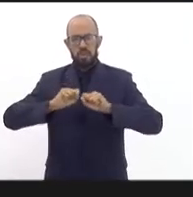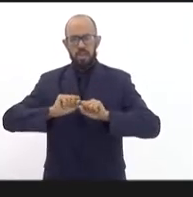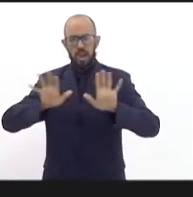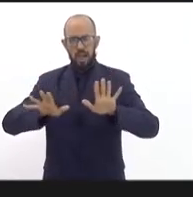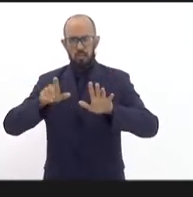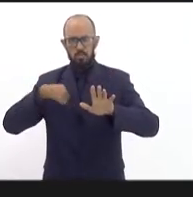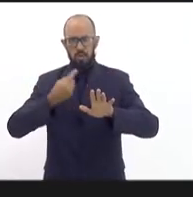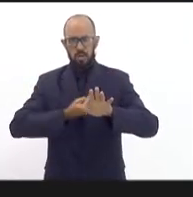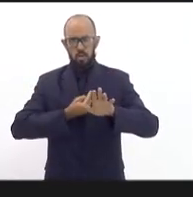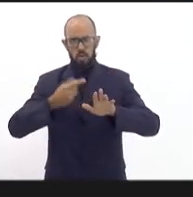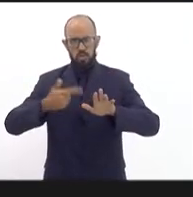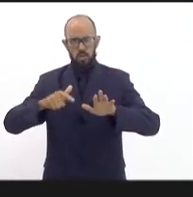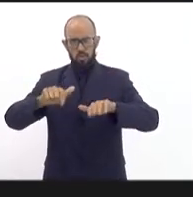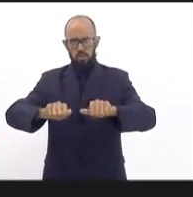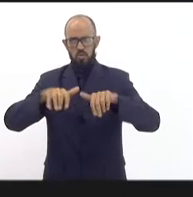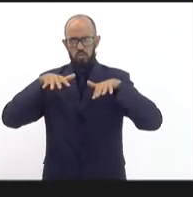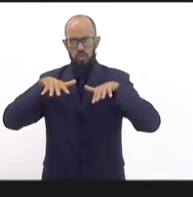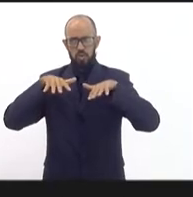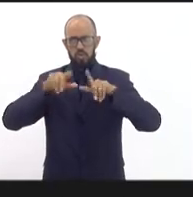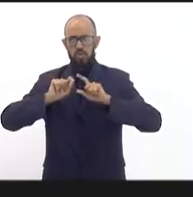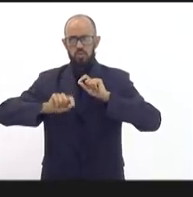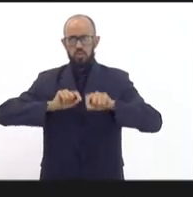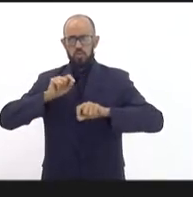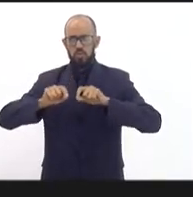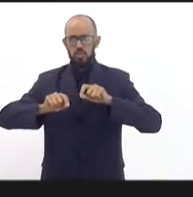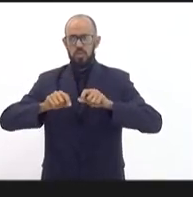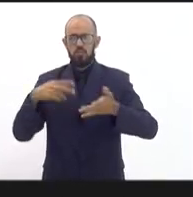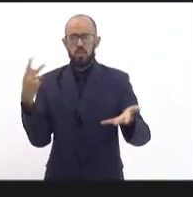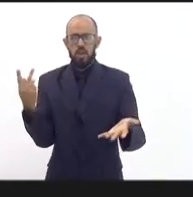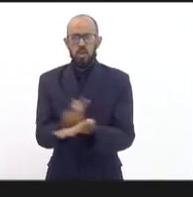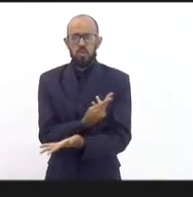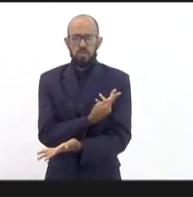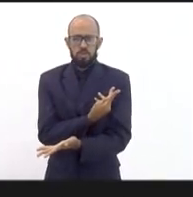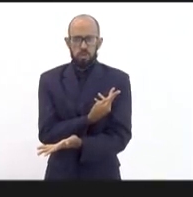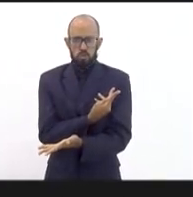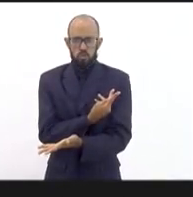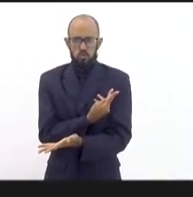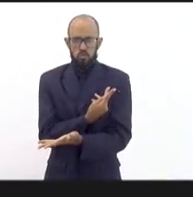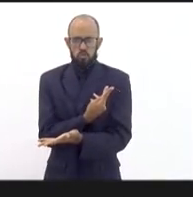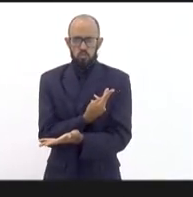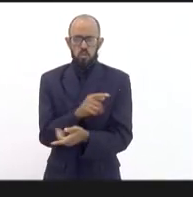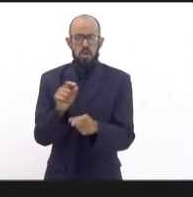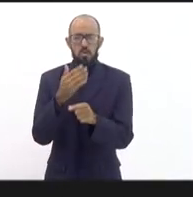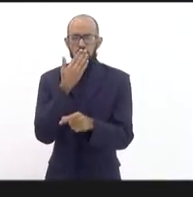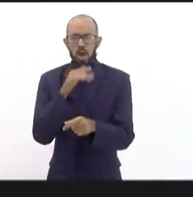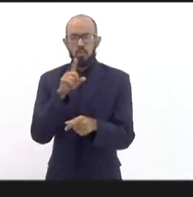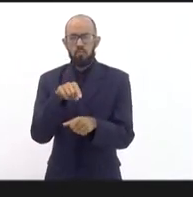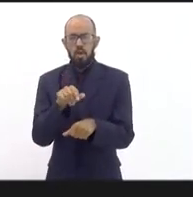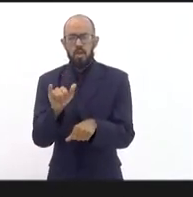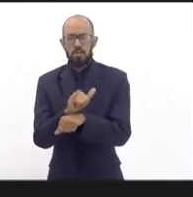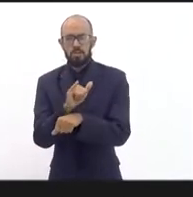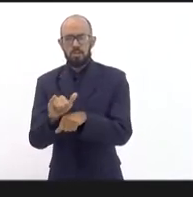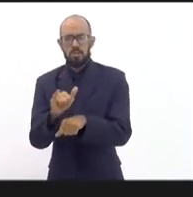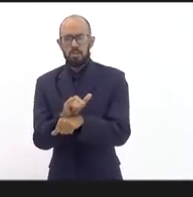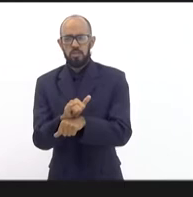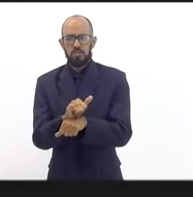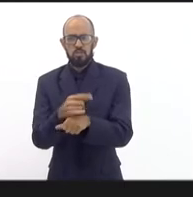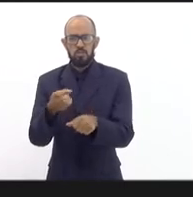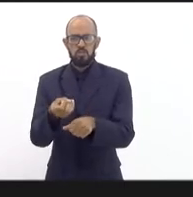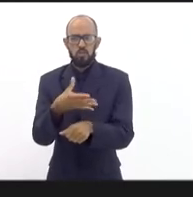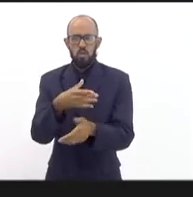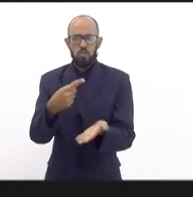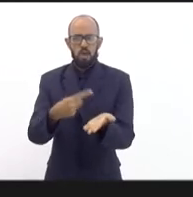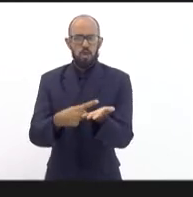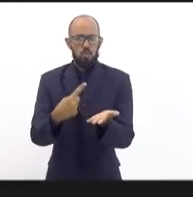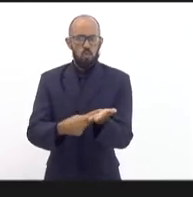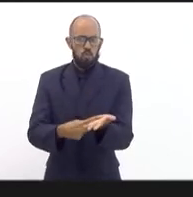próxima audiência, o que foi essa contrapartida, esse novo acordo que foi